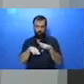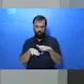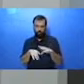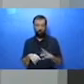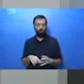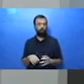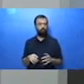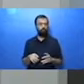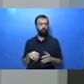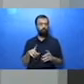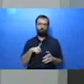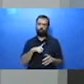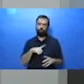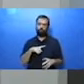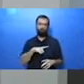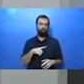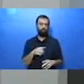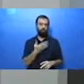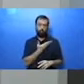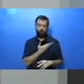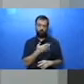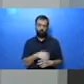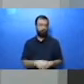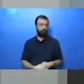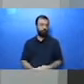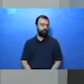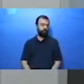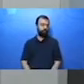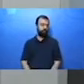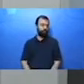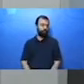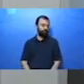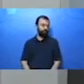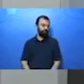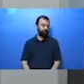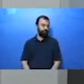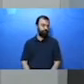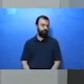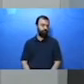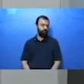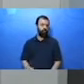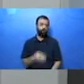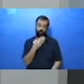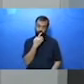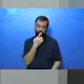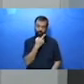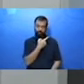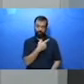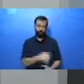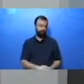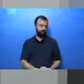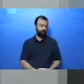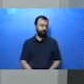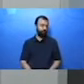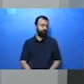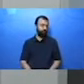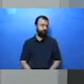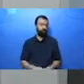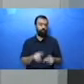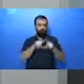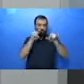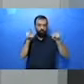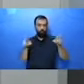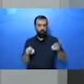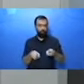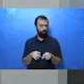formas geométricas, né, que nós estamos manipulando a todo momento. Olha aí as formas geométricas.